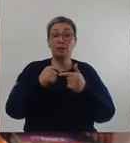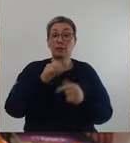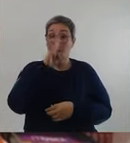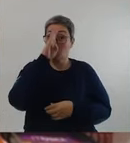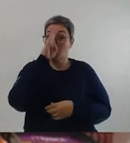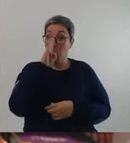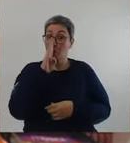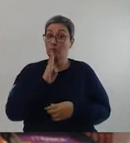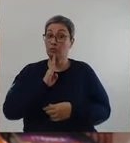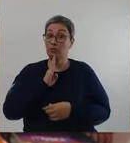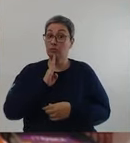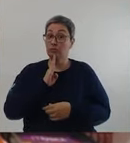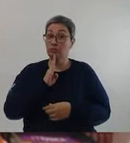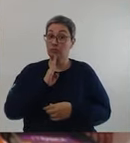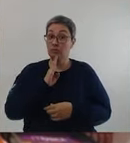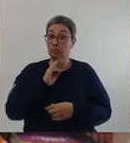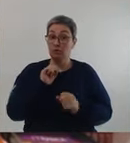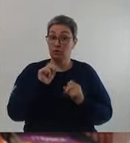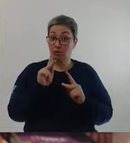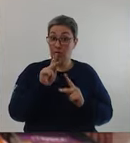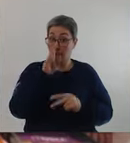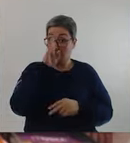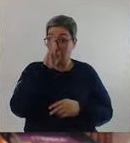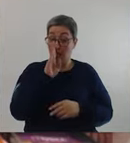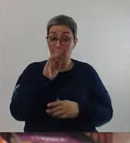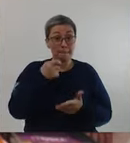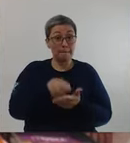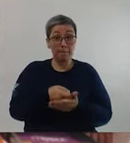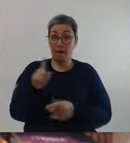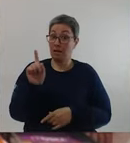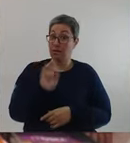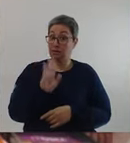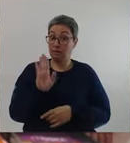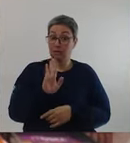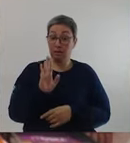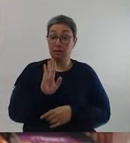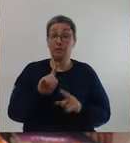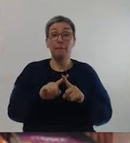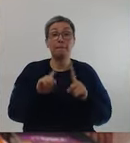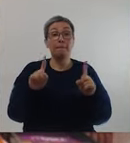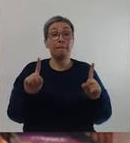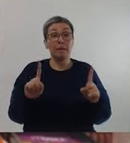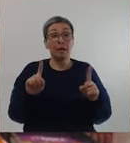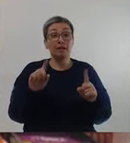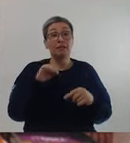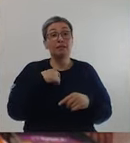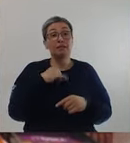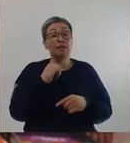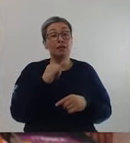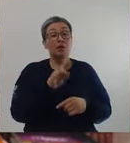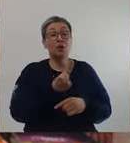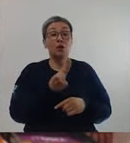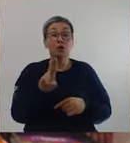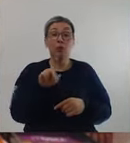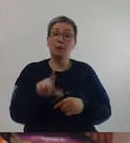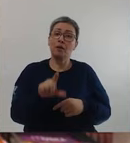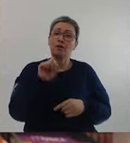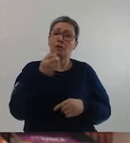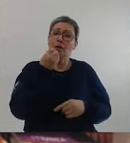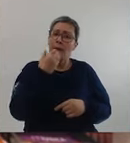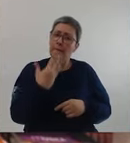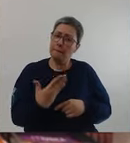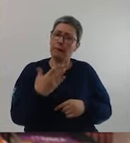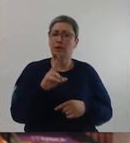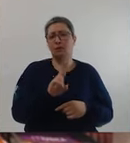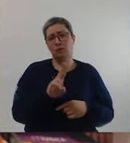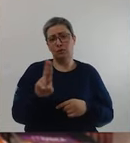serviço gratuito, ok? Isso é grátis, você não paga para fazer isso. Mas, falando de nome, escolha